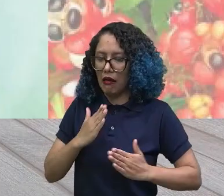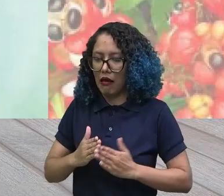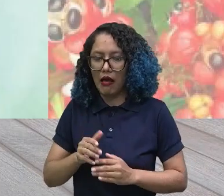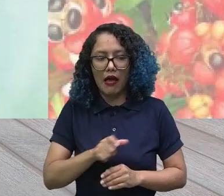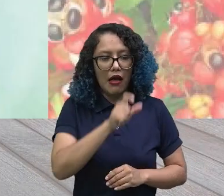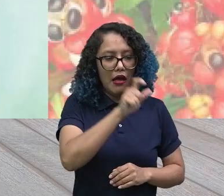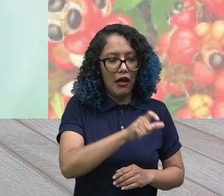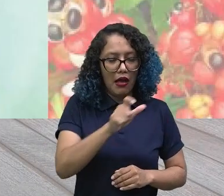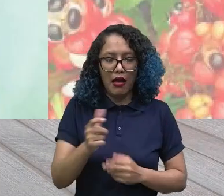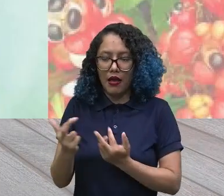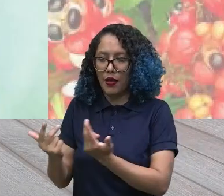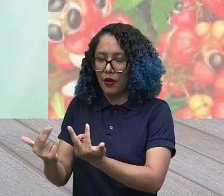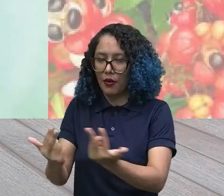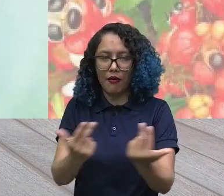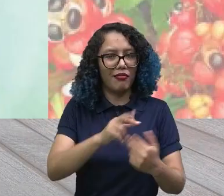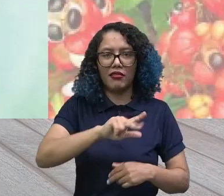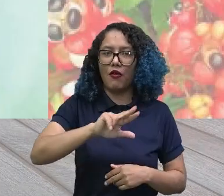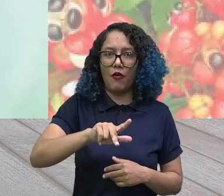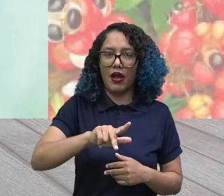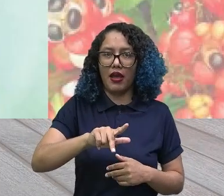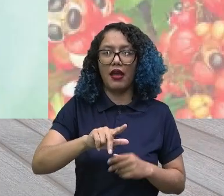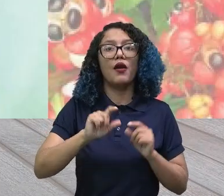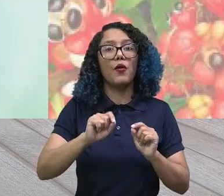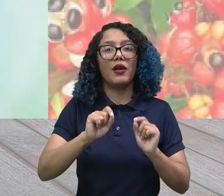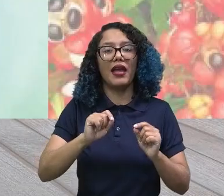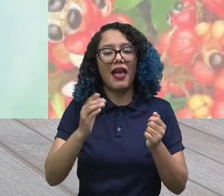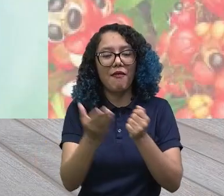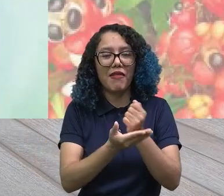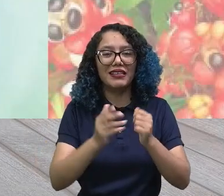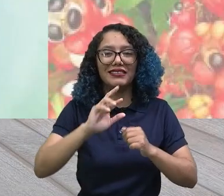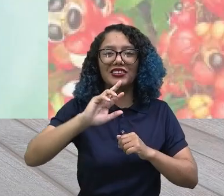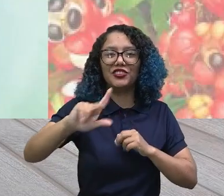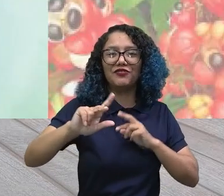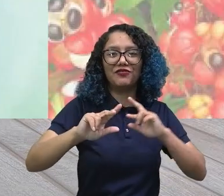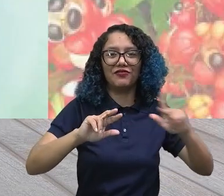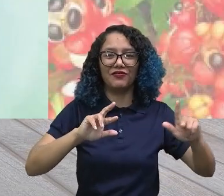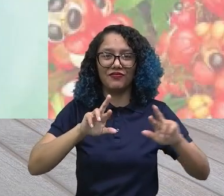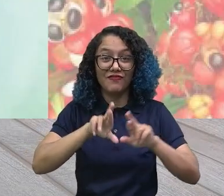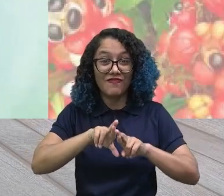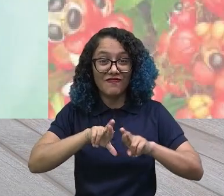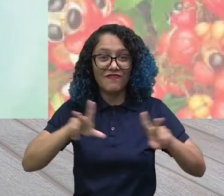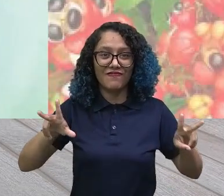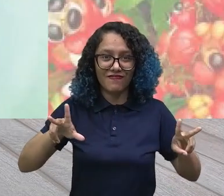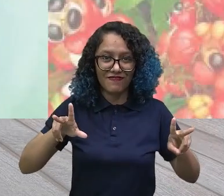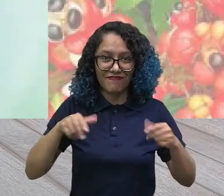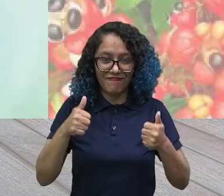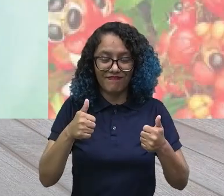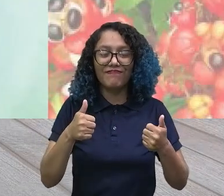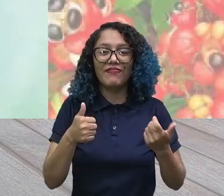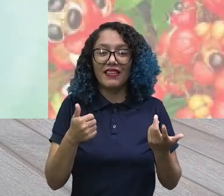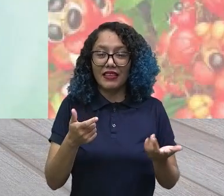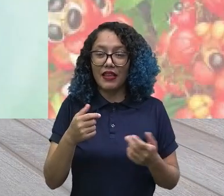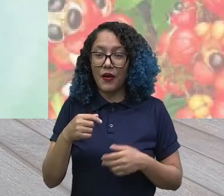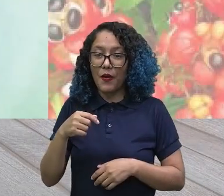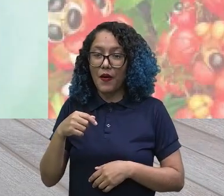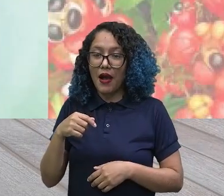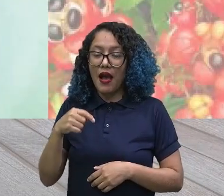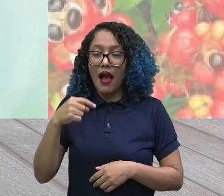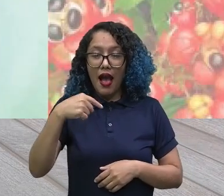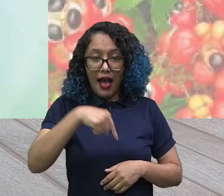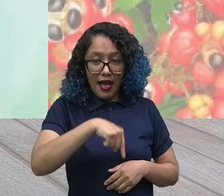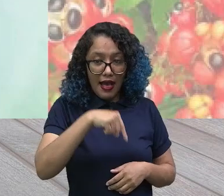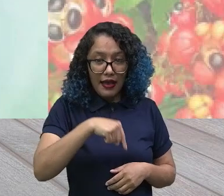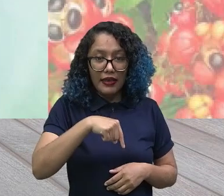A gente realmente constrói essa diferença. Pois é, nós aqui em Manaus, por exemplo, na Amazônia, nós gostamos do jaraqui,